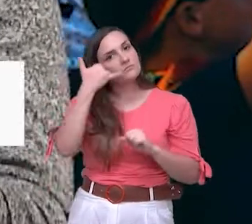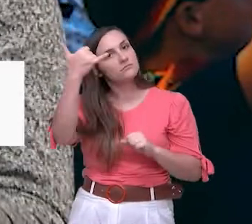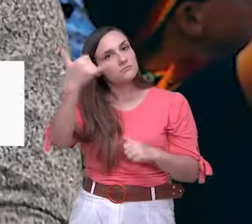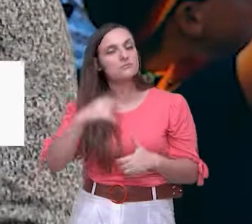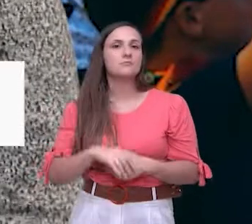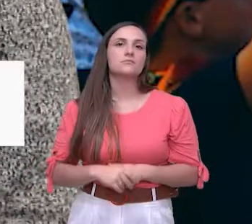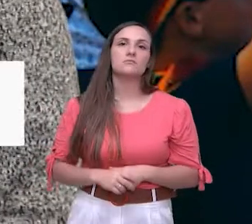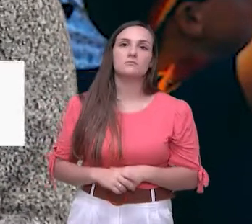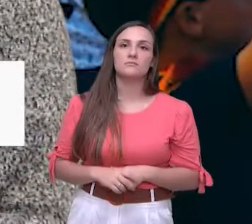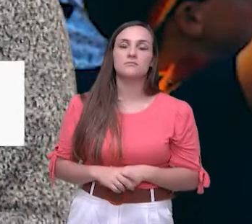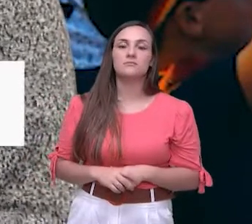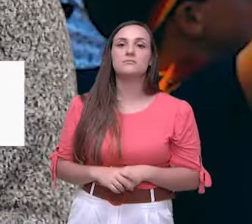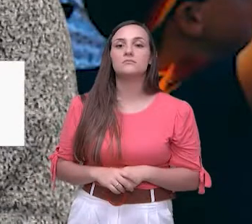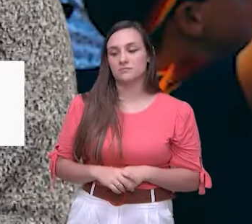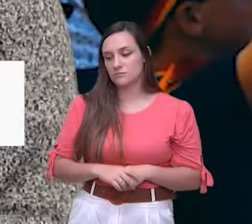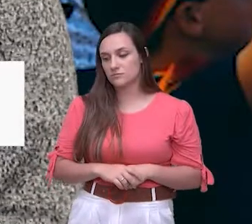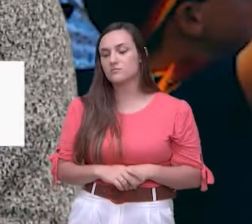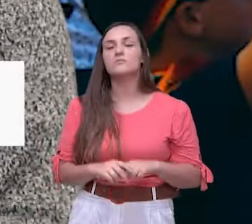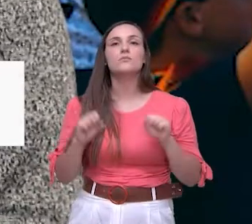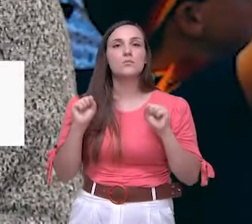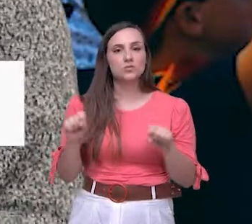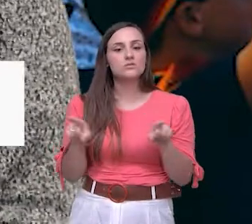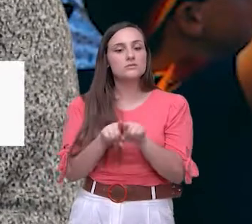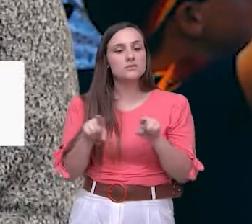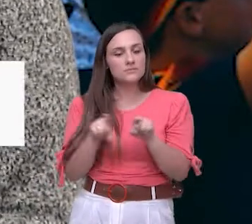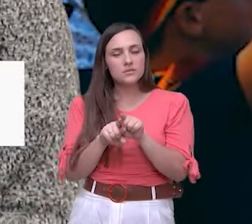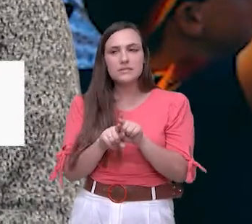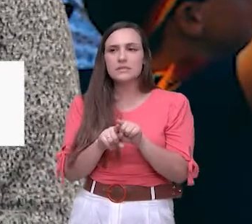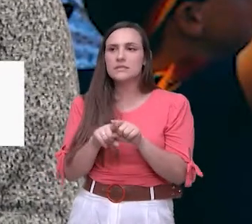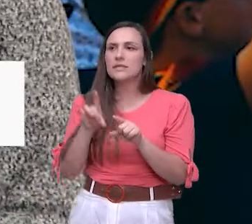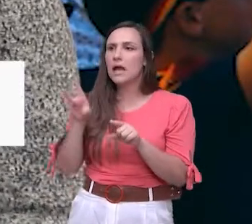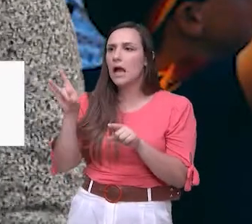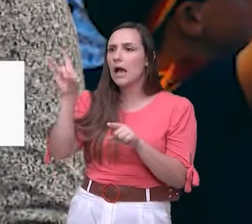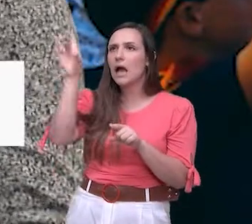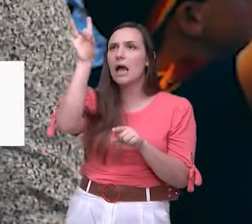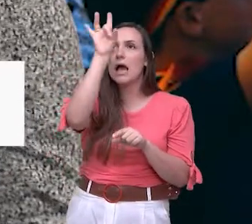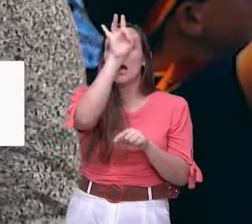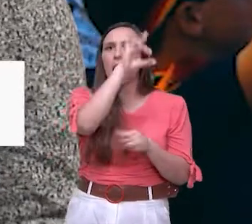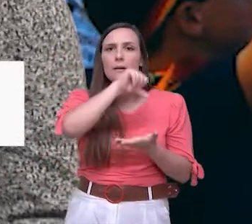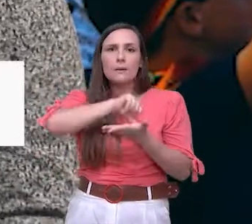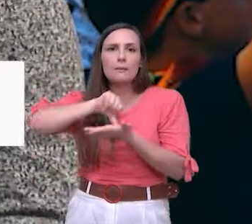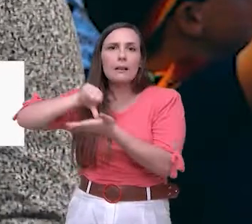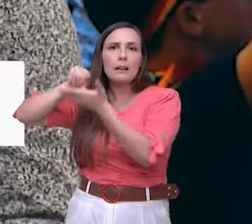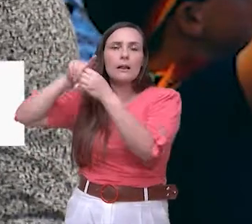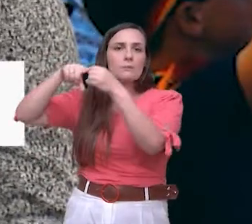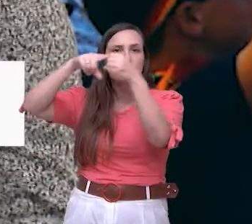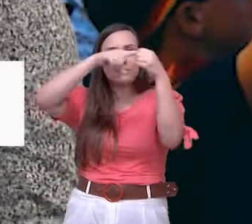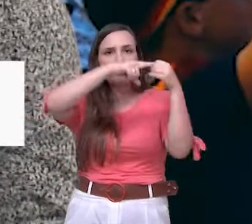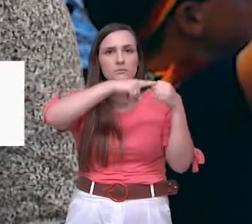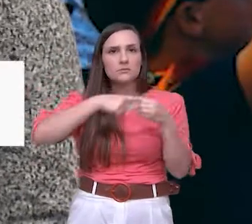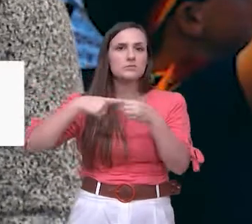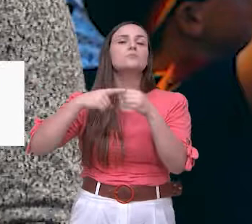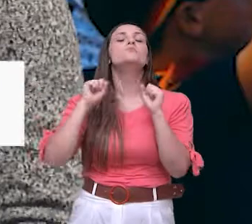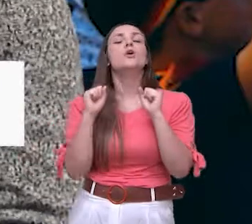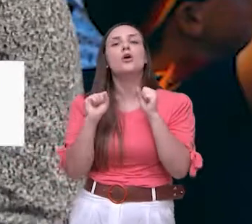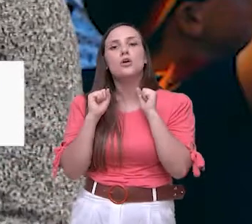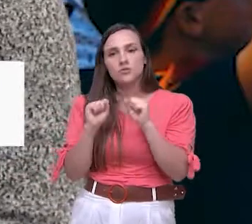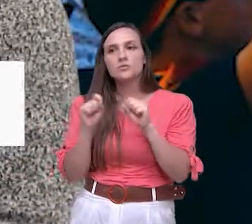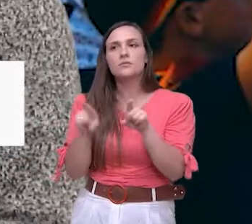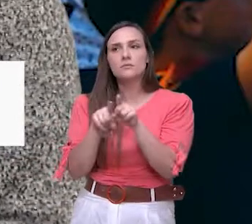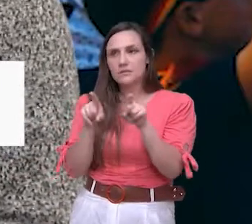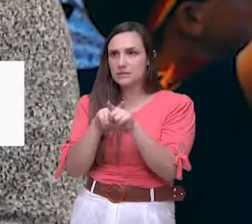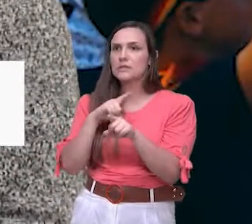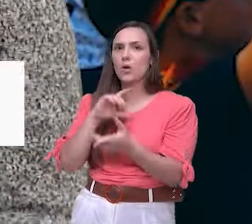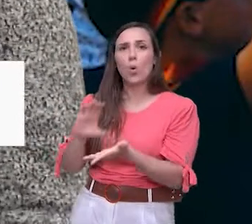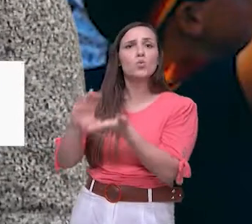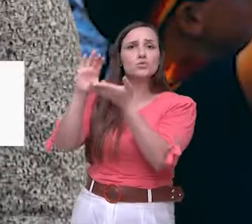que as pessoas podem estar entrando em contato com a gente e também né nos municípios aí nós temos os nossos parceiros o